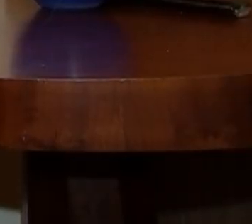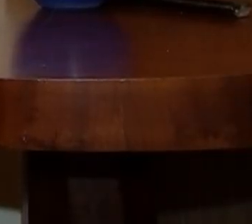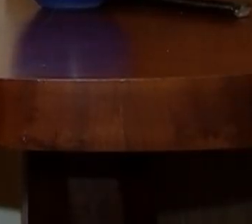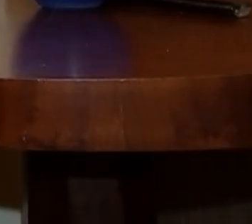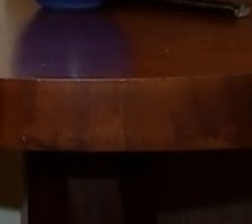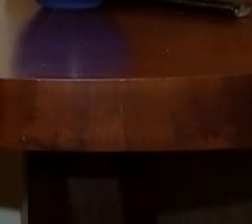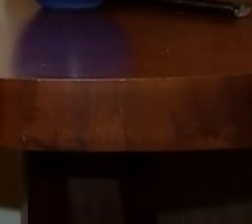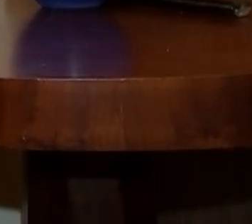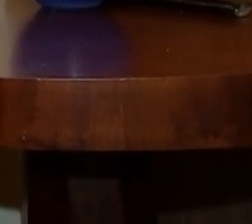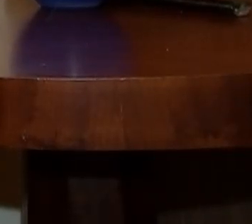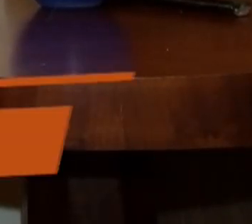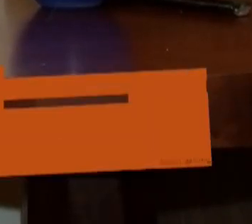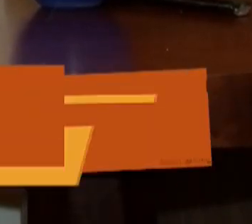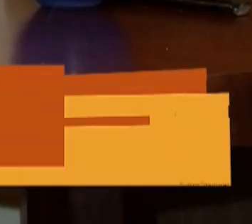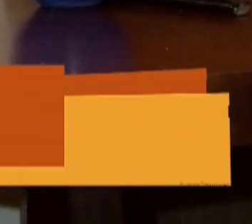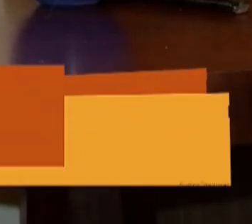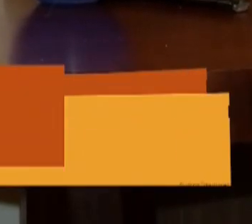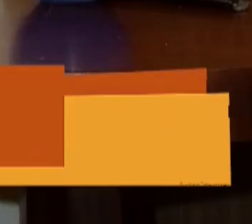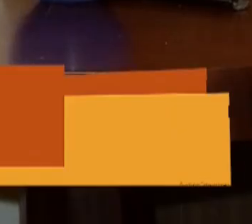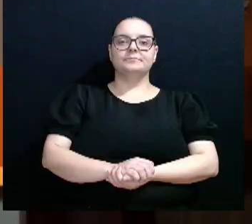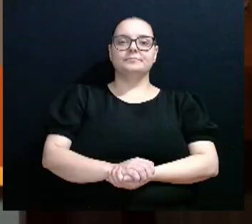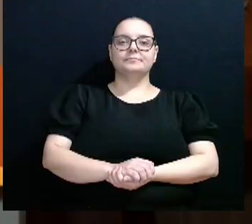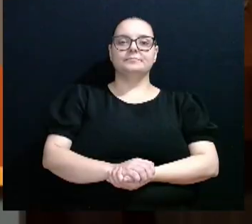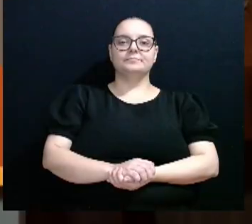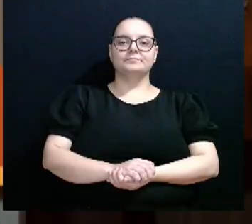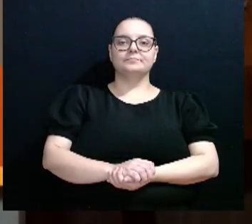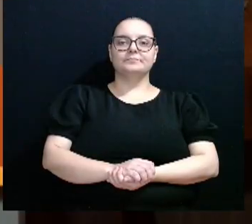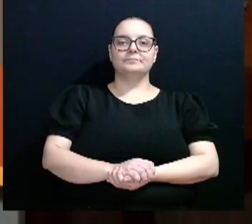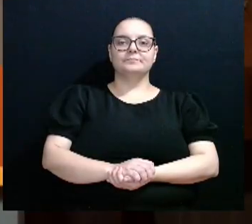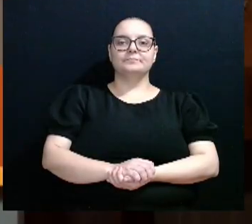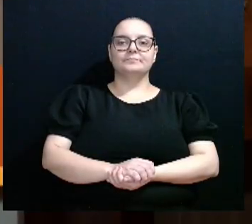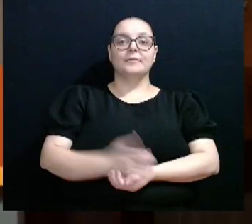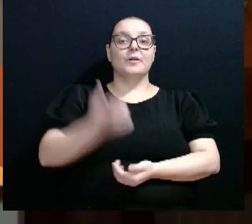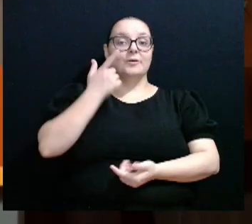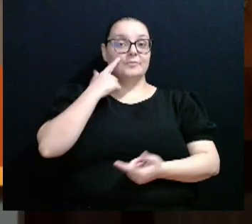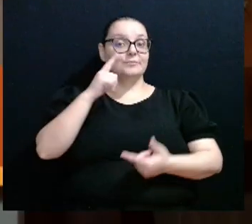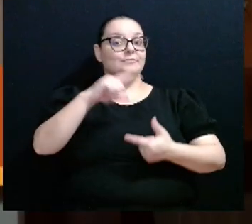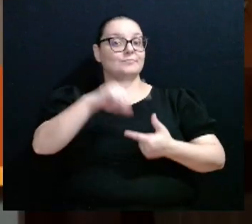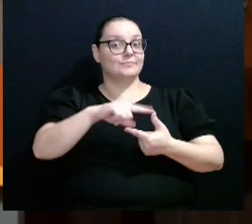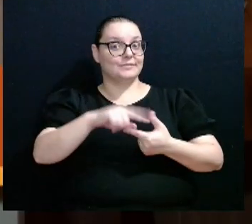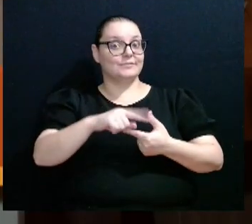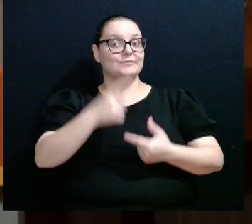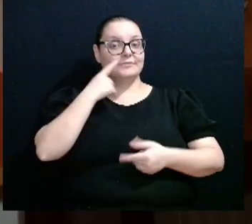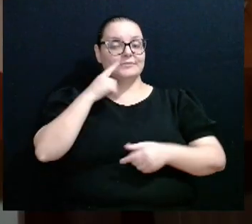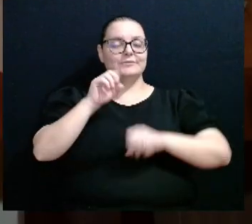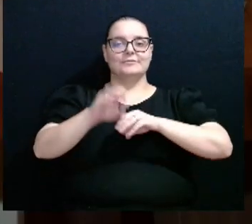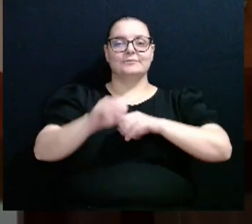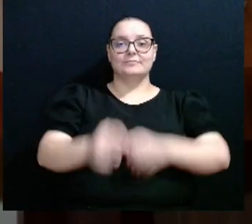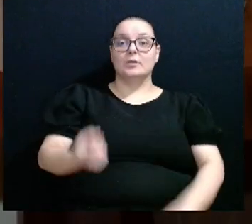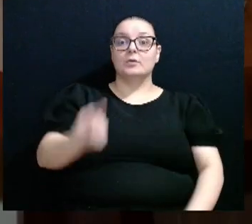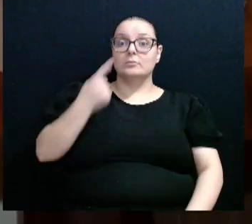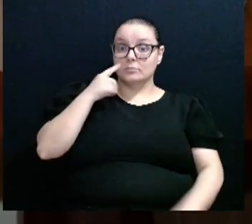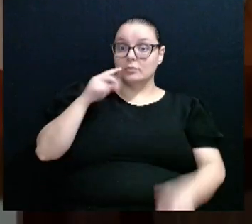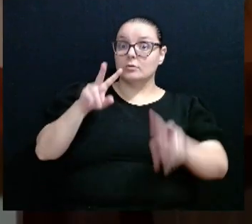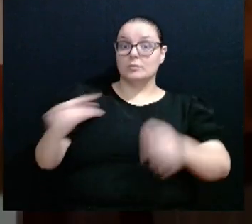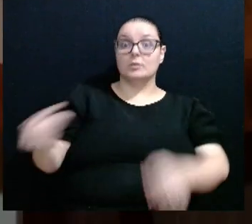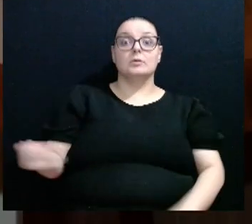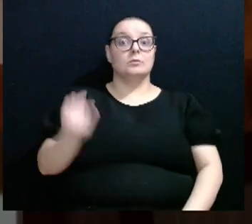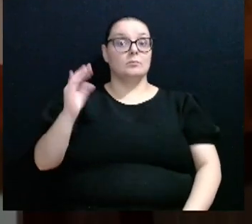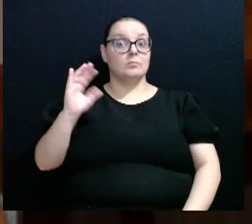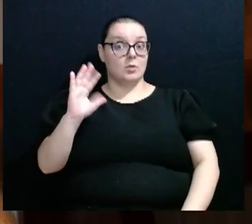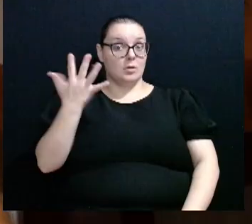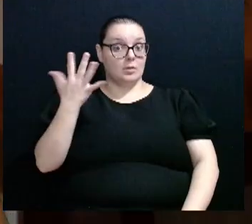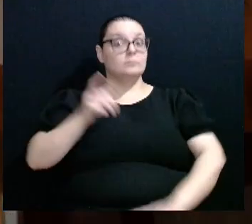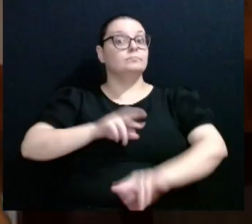Bom, é isso aí, pessoal. Quadro de Olho na Educação. Olha só, e hoje um assunto super importante, porque acontece com muita gente,